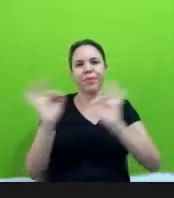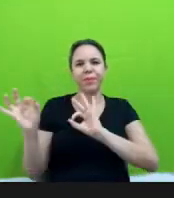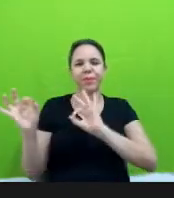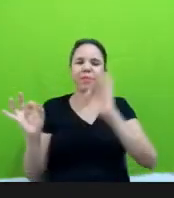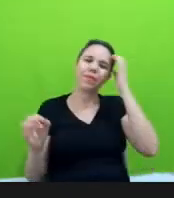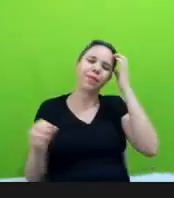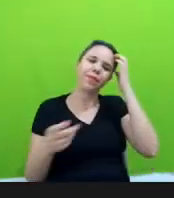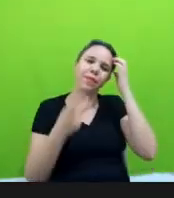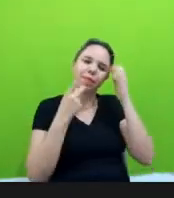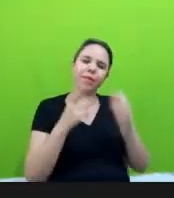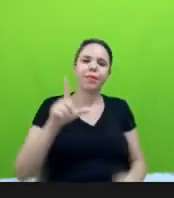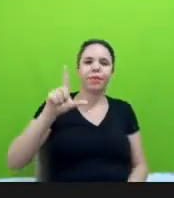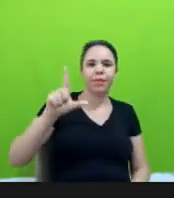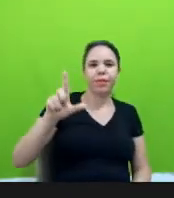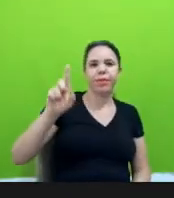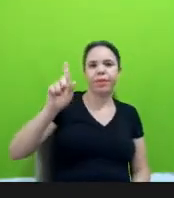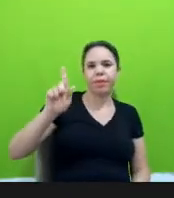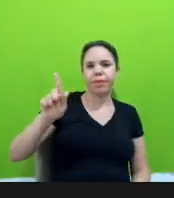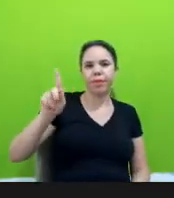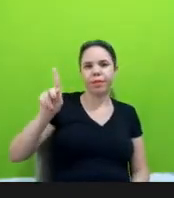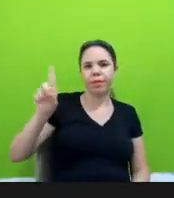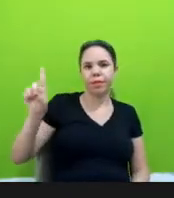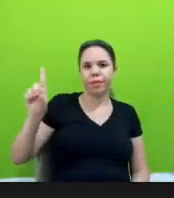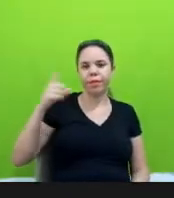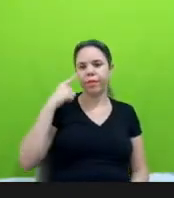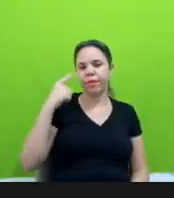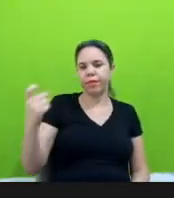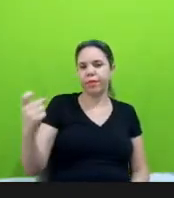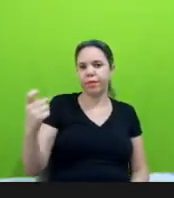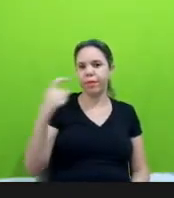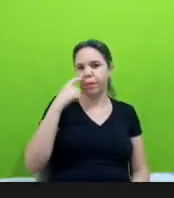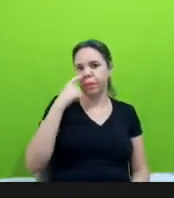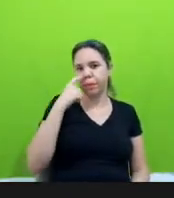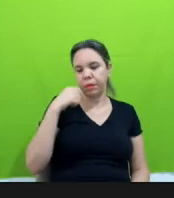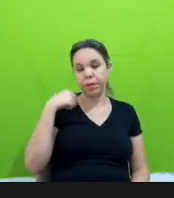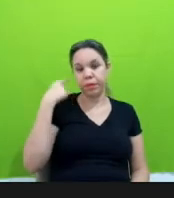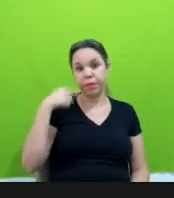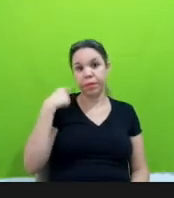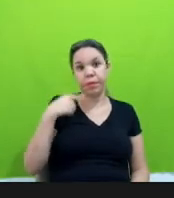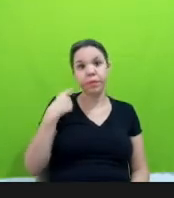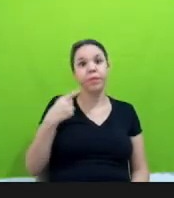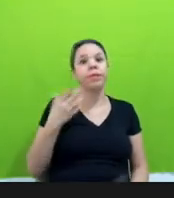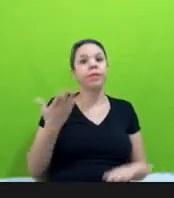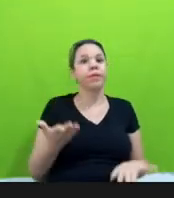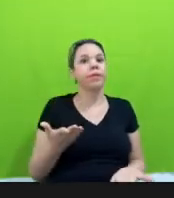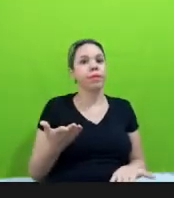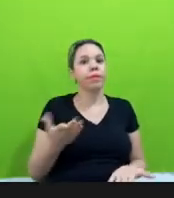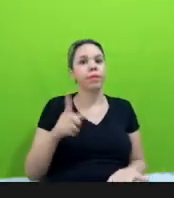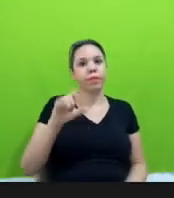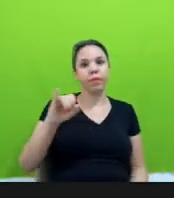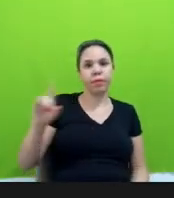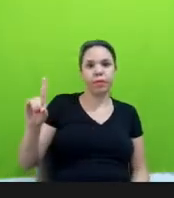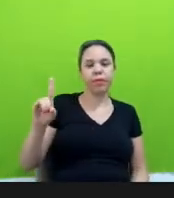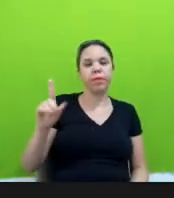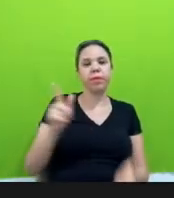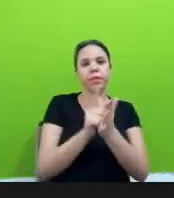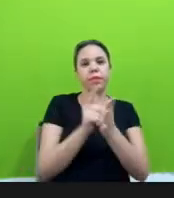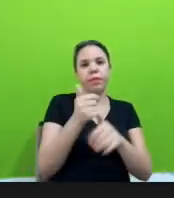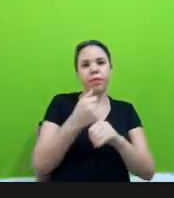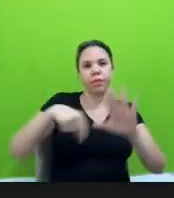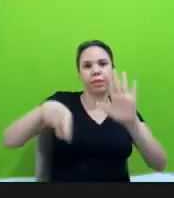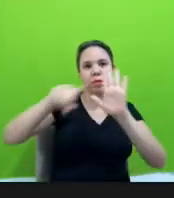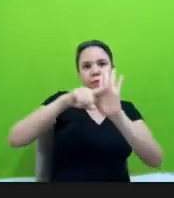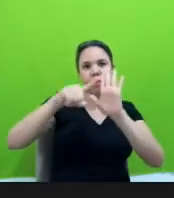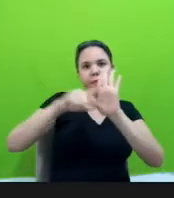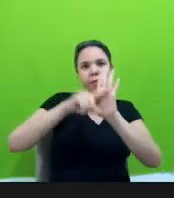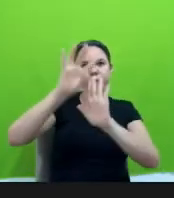da LGPD é um assunto que é bastante interessante para advogados também. Lead no jornalismo é o primeiro parágrafo do texto jornalístico, tá? Cuidado